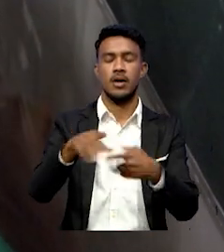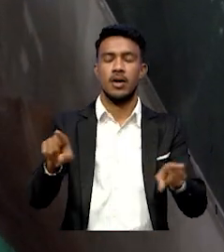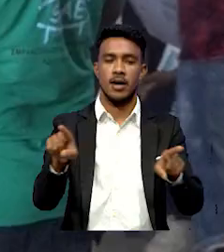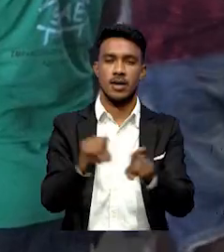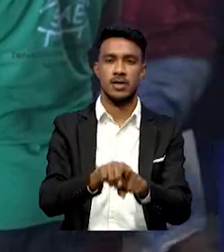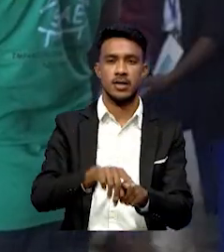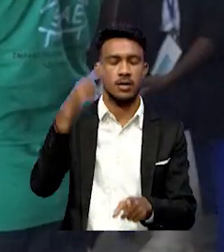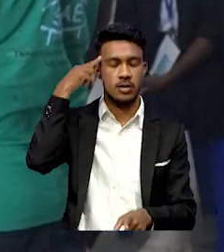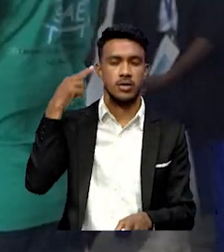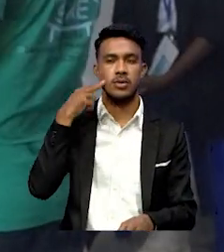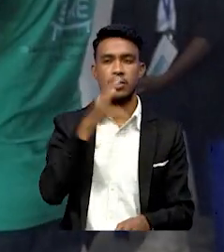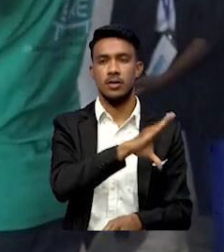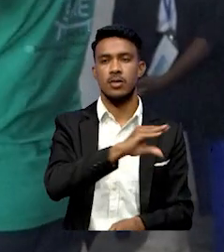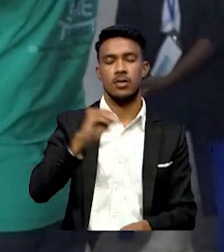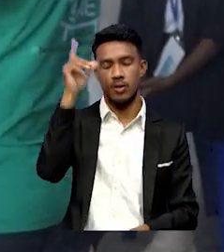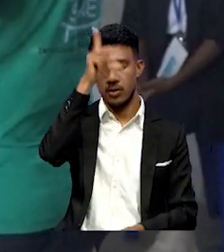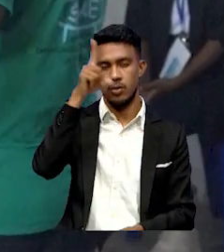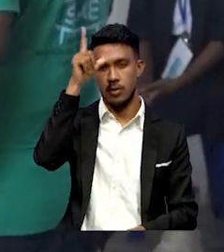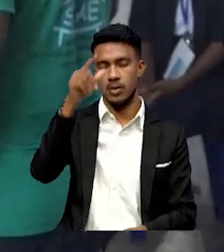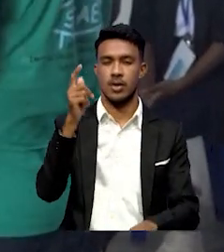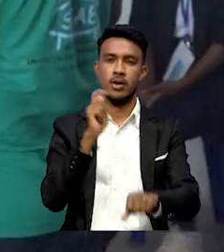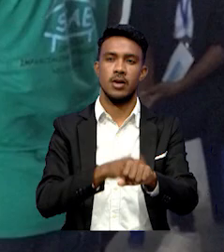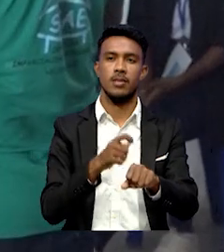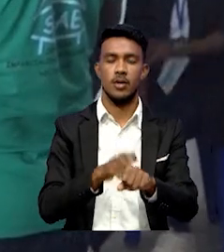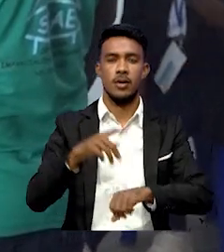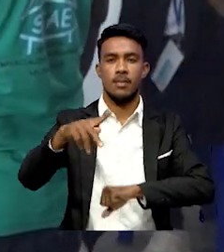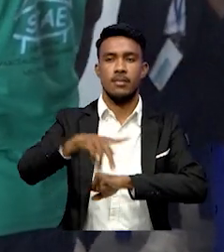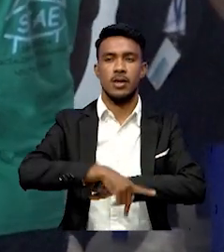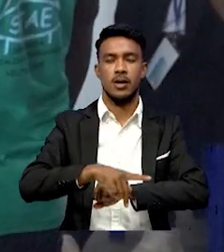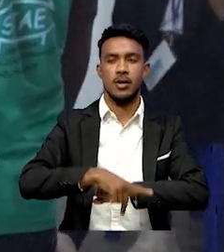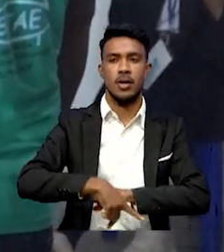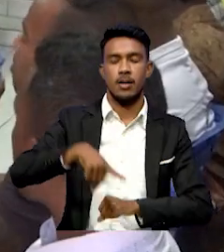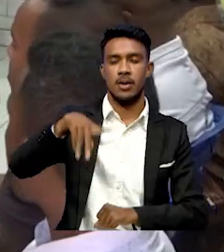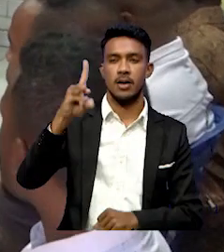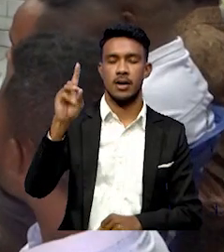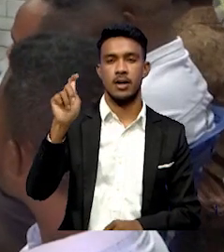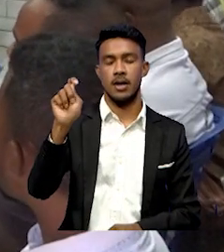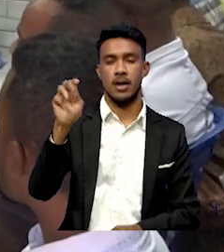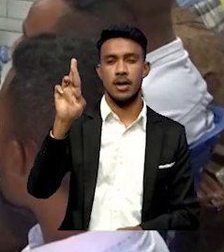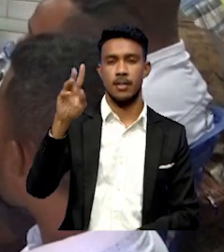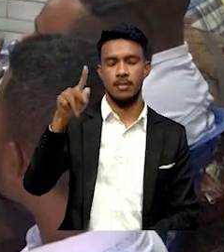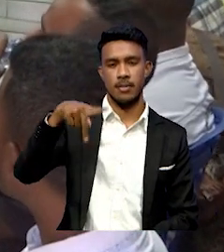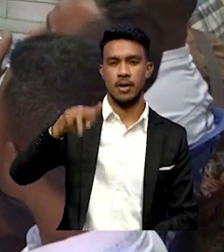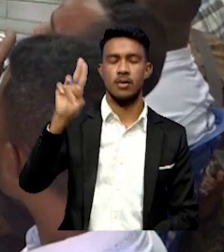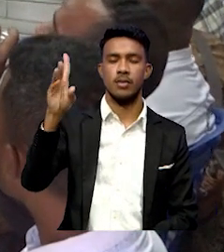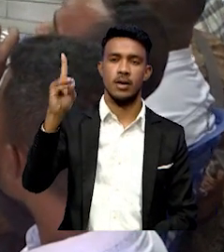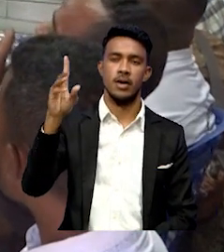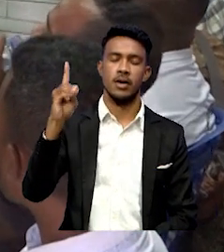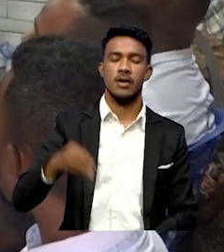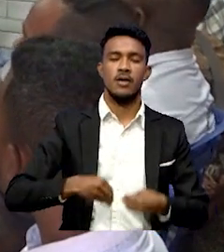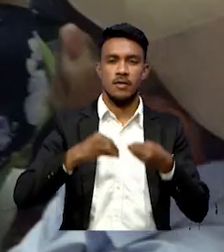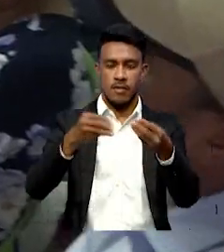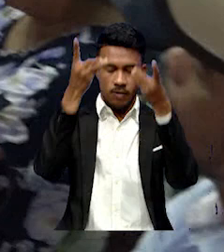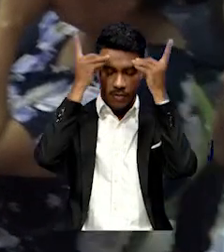no Francisco Guterres Lualo. Hareba situasaun ne maka Partido Unidade de Desenvolvimento Democrático PUDD deklara se foi apoio ba